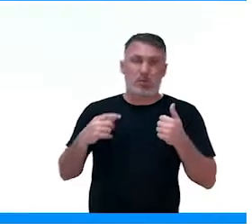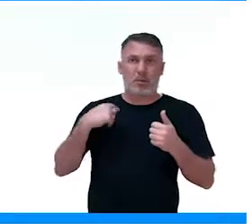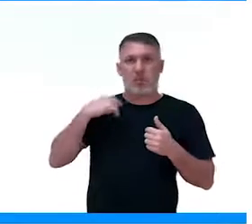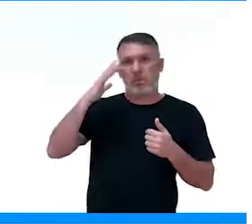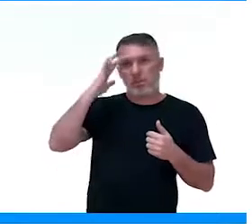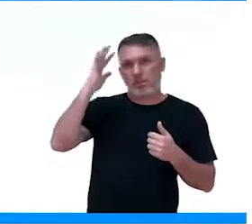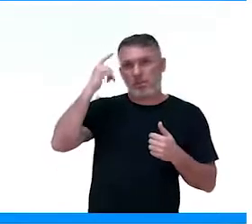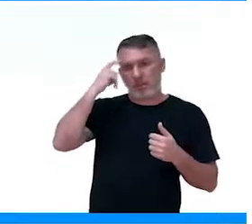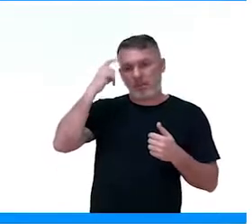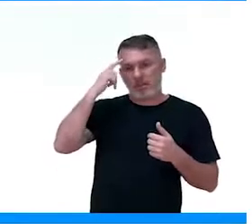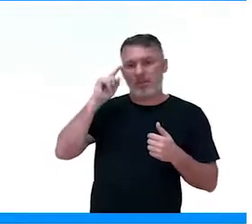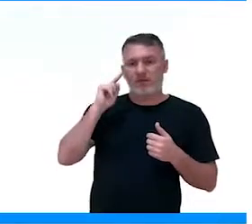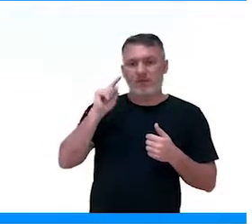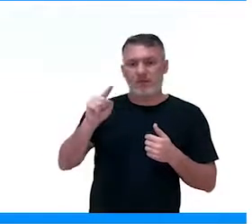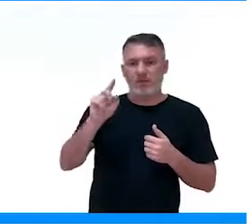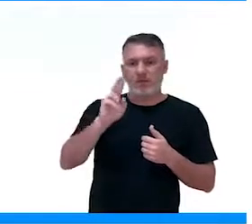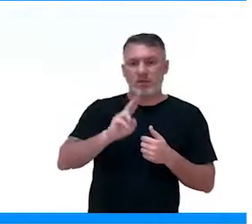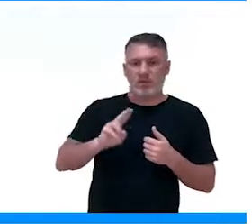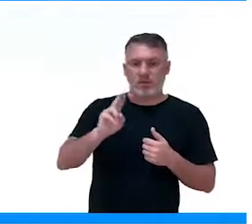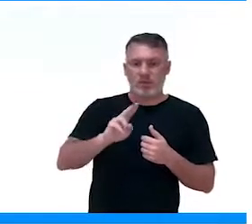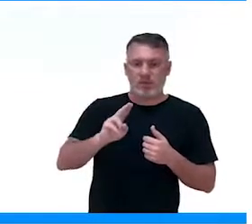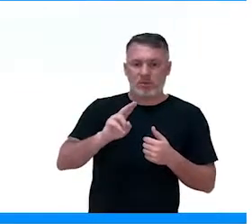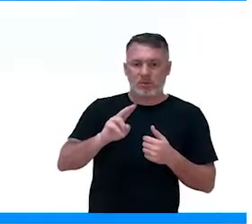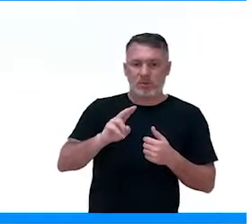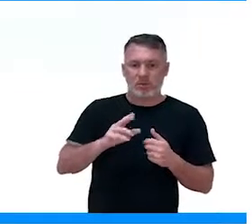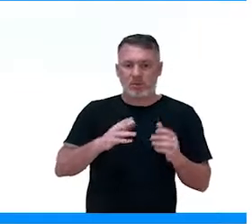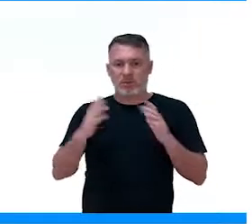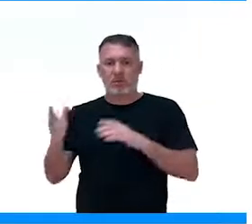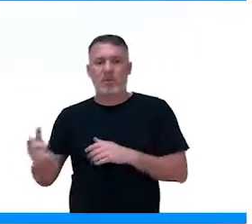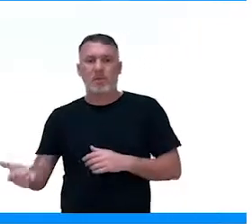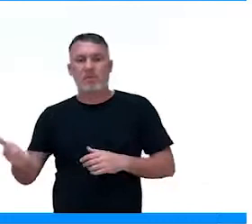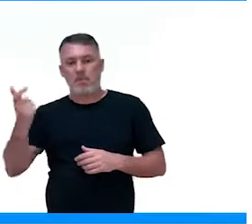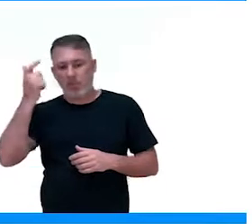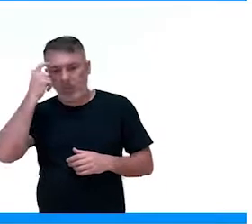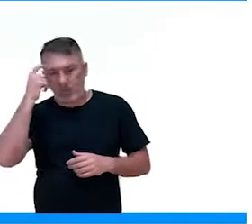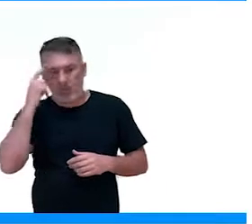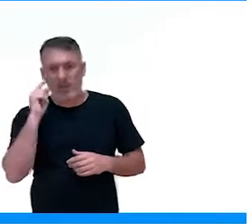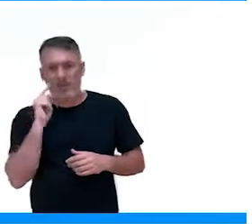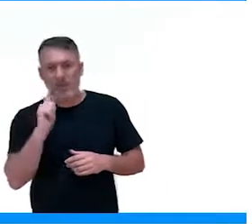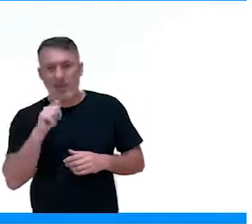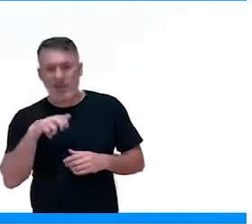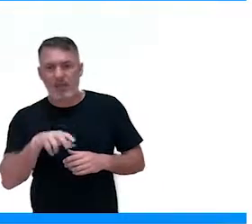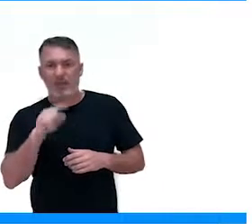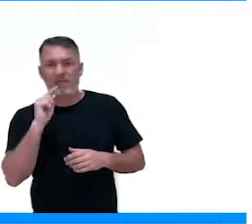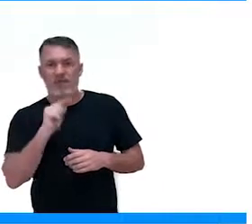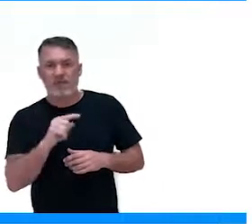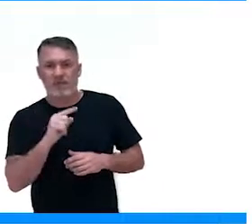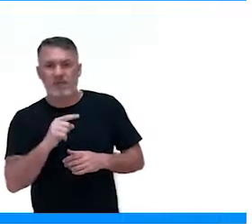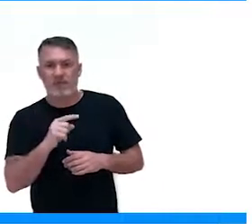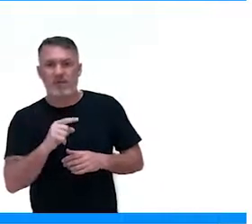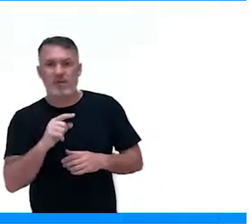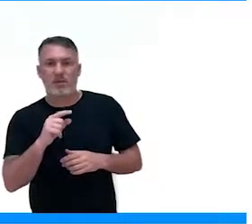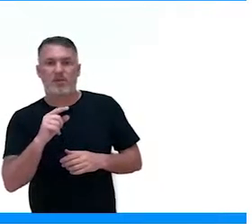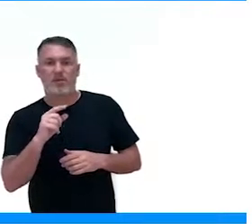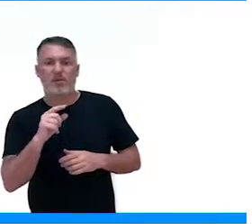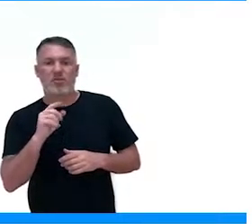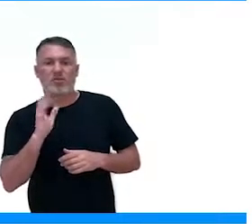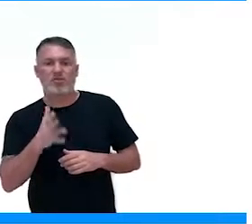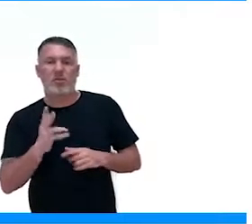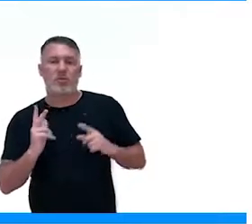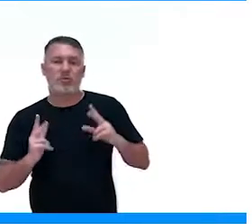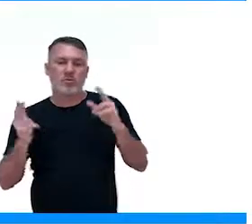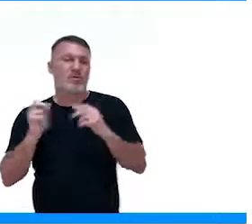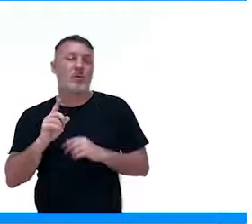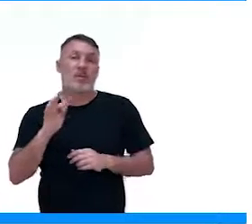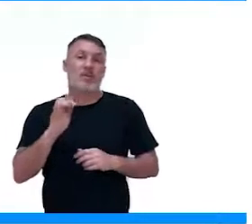tinha consertado. A gente usa essa forma na fala, mas pela gramática seria pensei que você teria consertado, né?